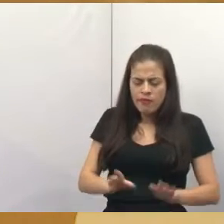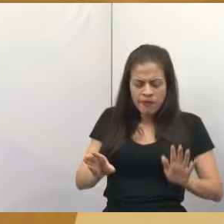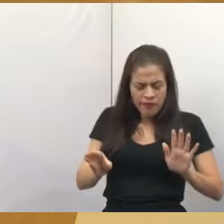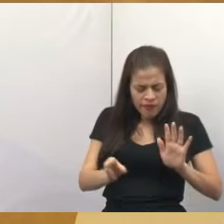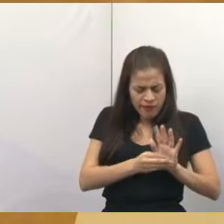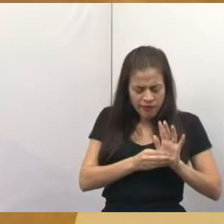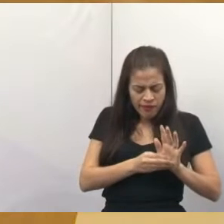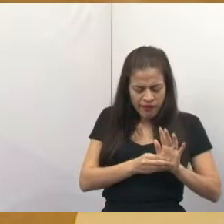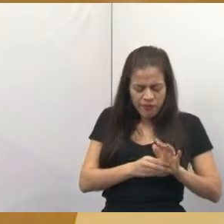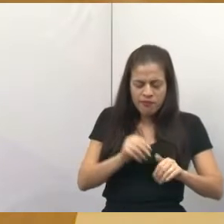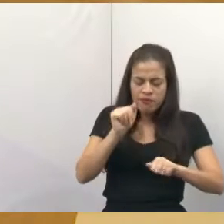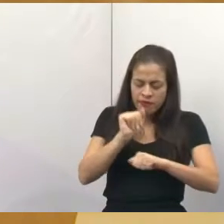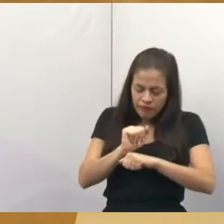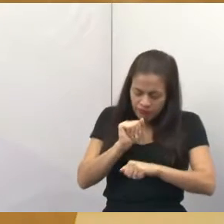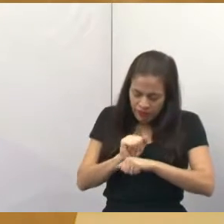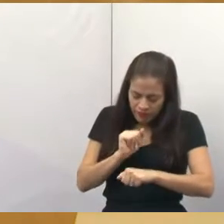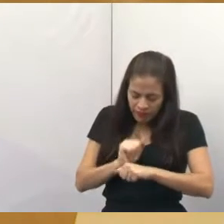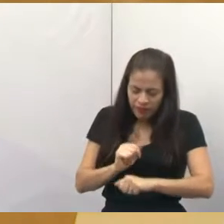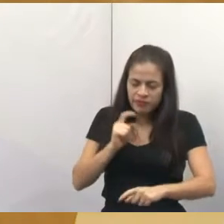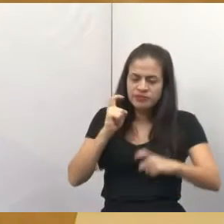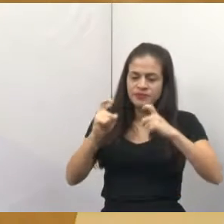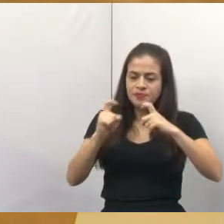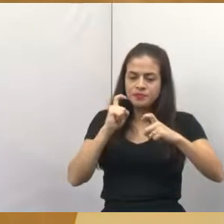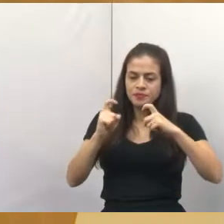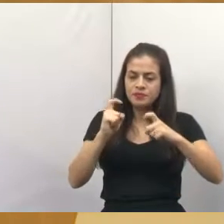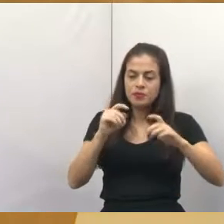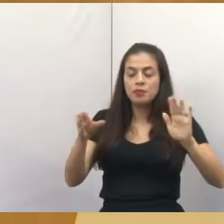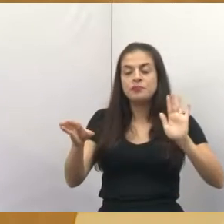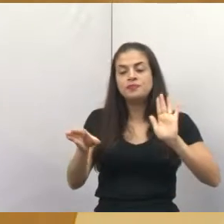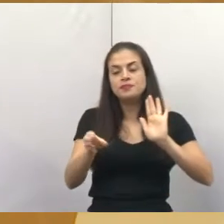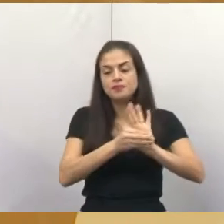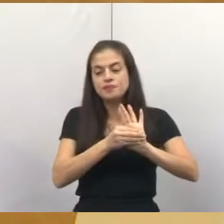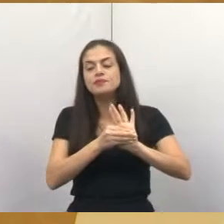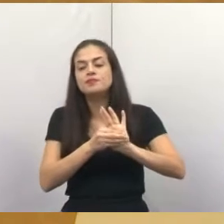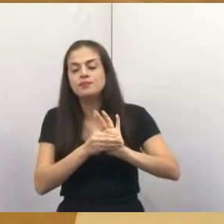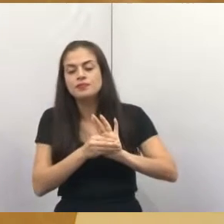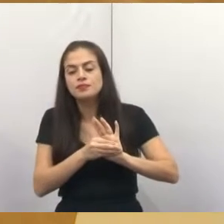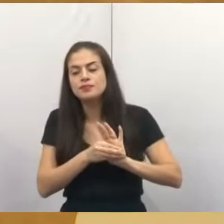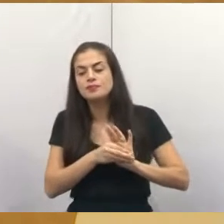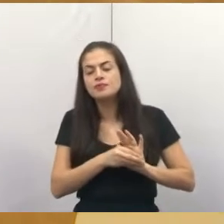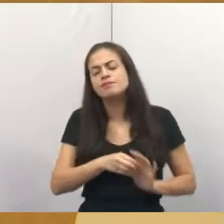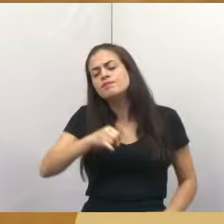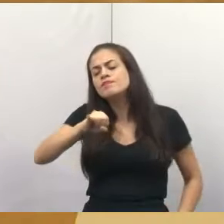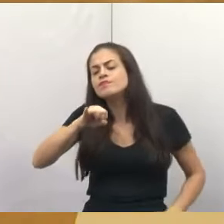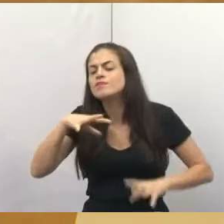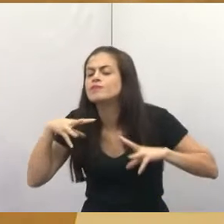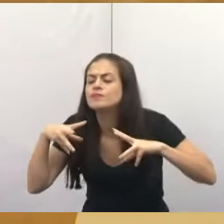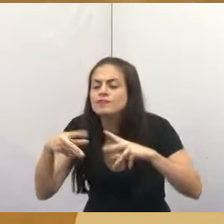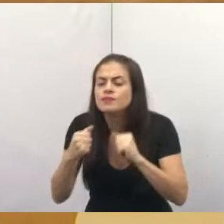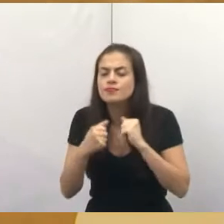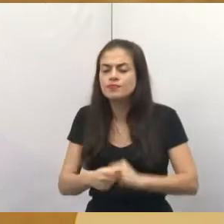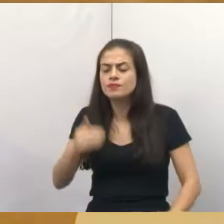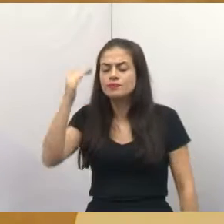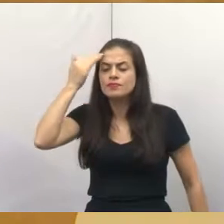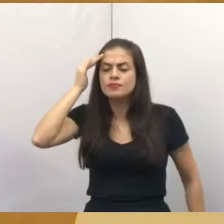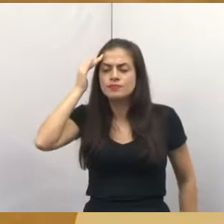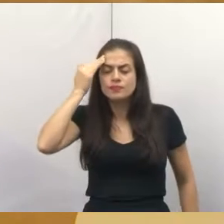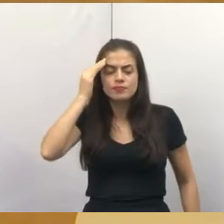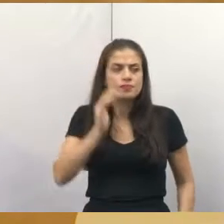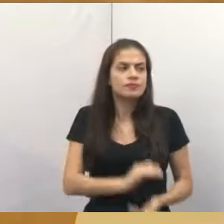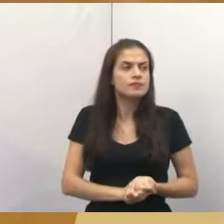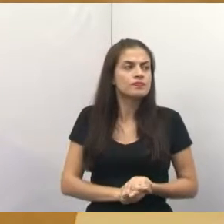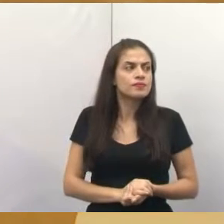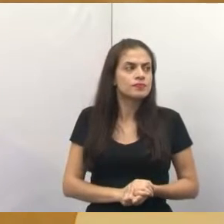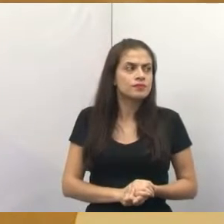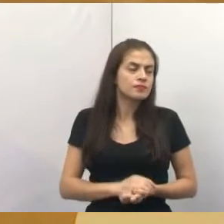parar uma sessão para colocar a emenda. Por quê? Se todo tivesse consenso, aqui não